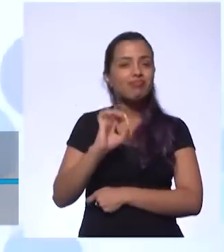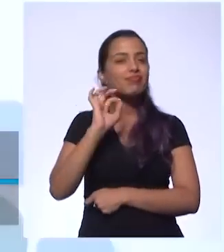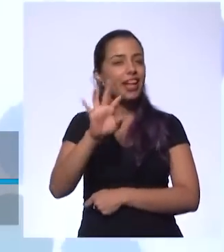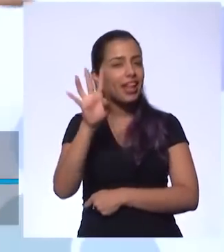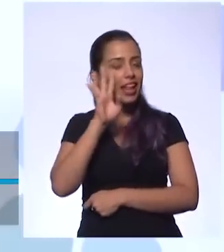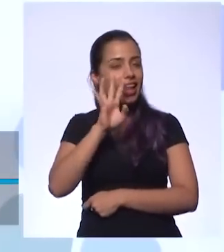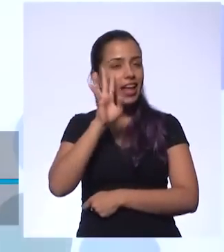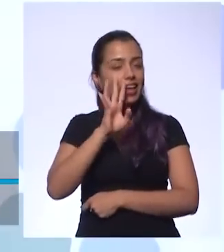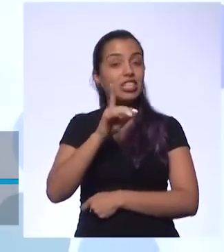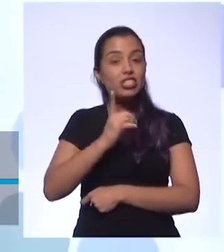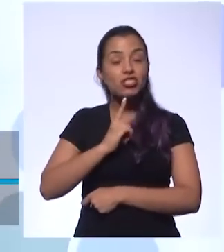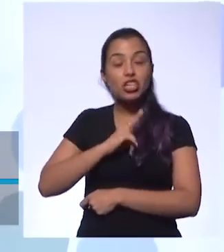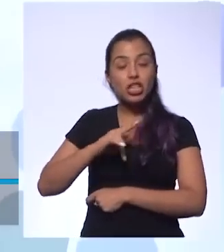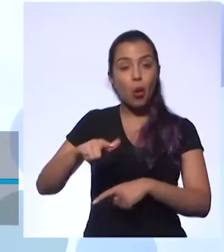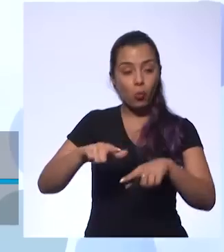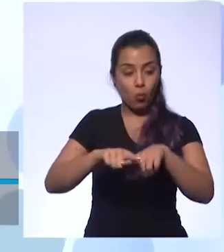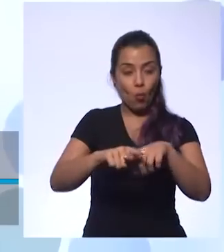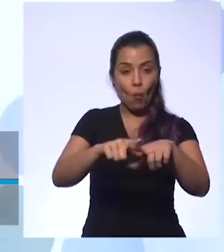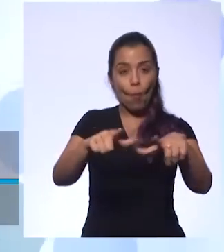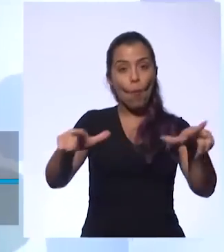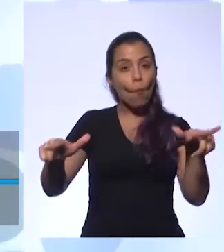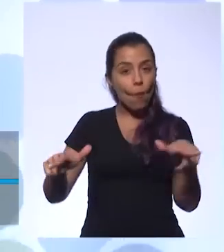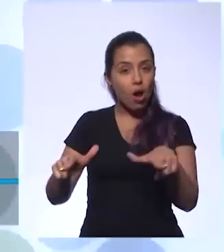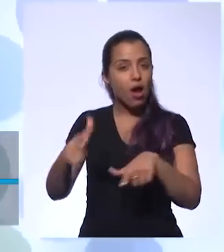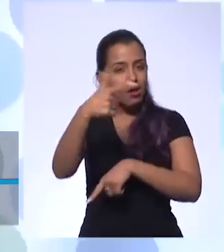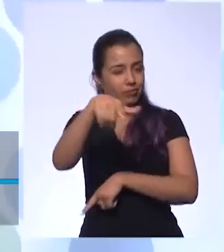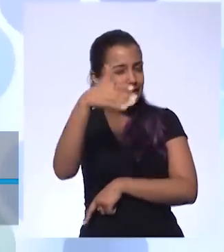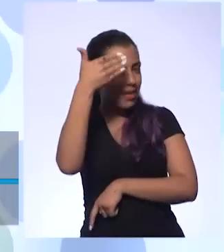Tinha um campo, a galera sabe.